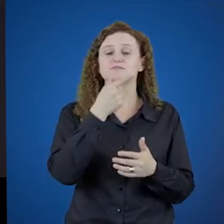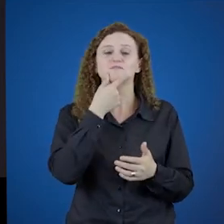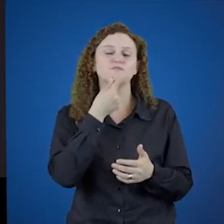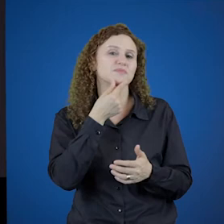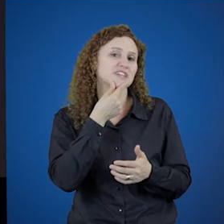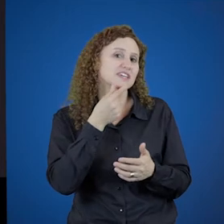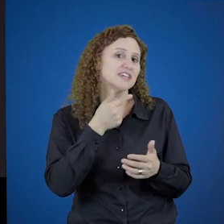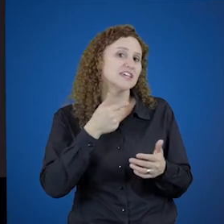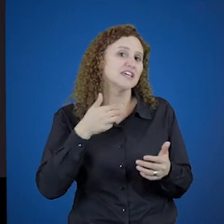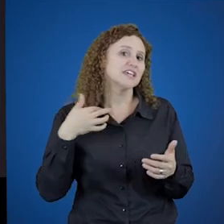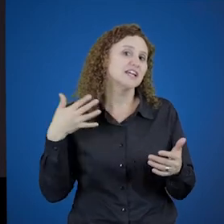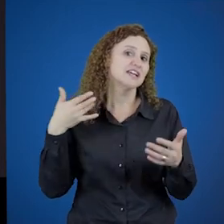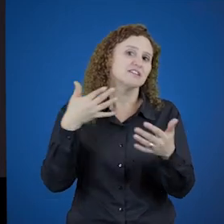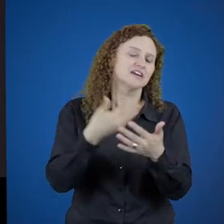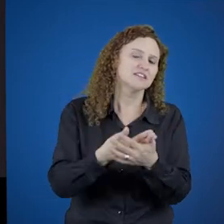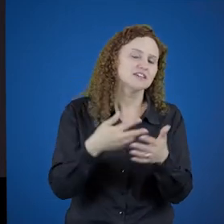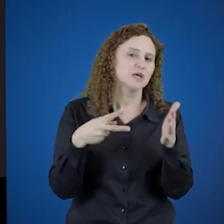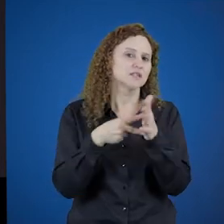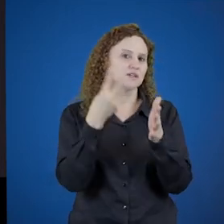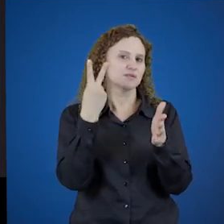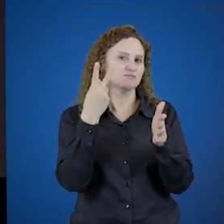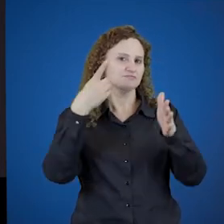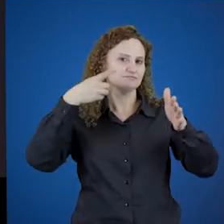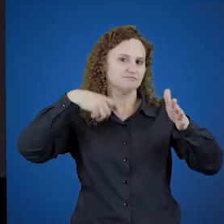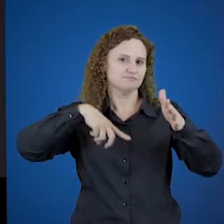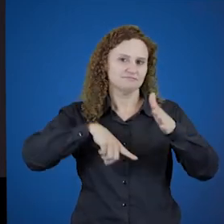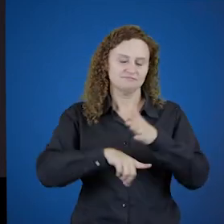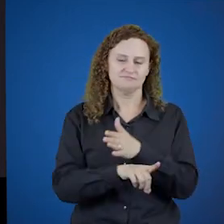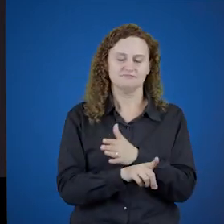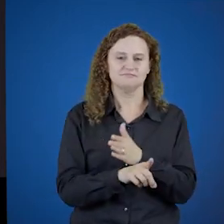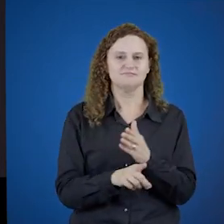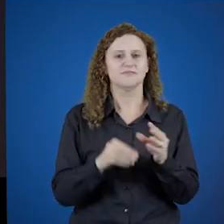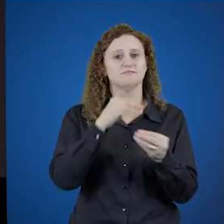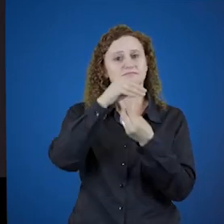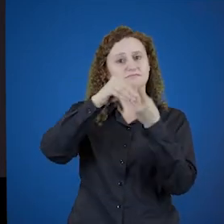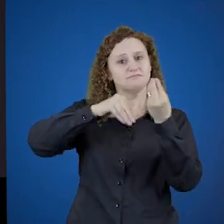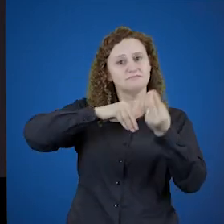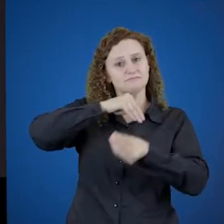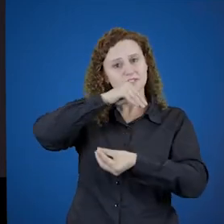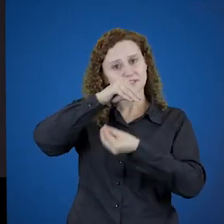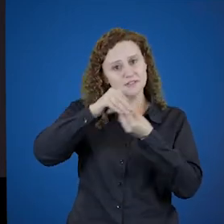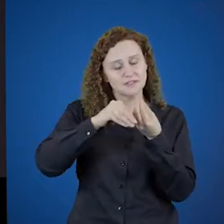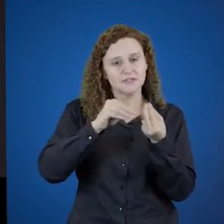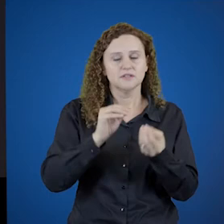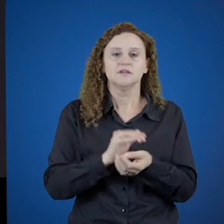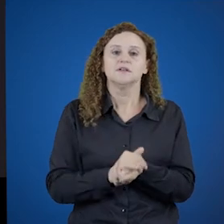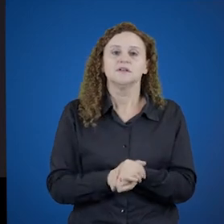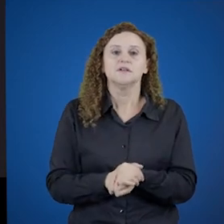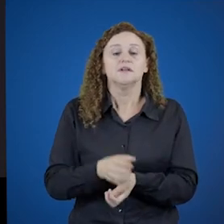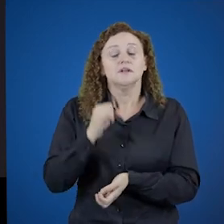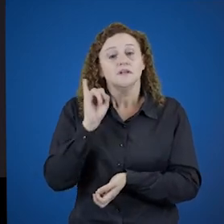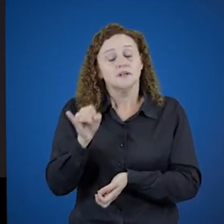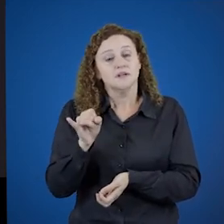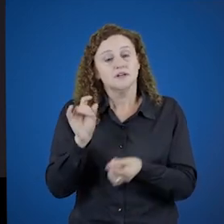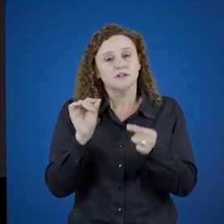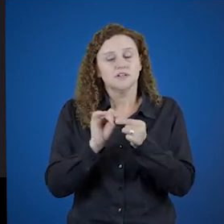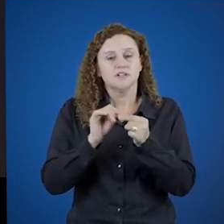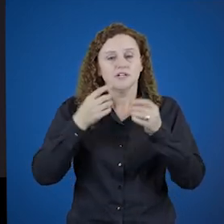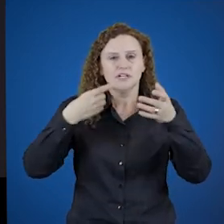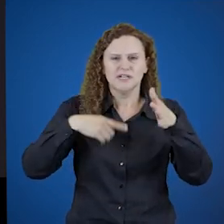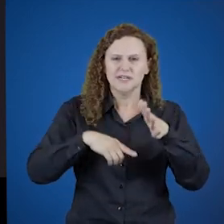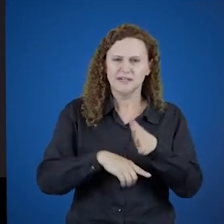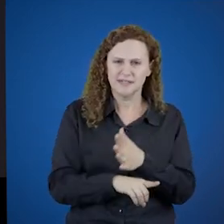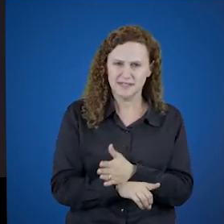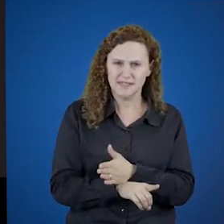usar para o masculino e vai seguir a segunda declinação então eu misturo ali se eu